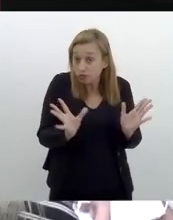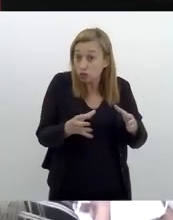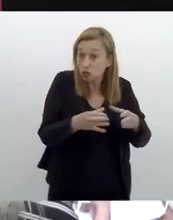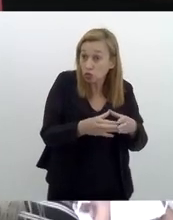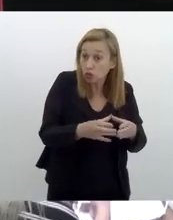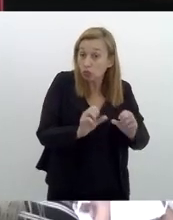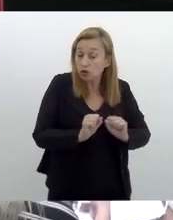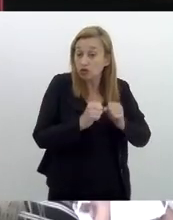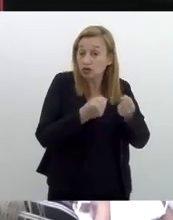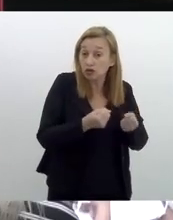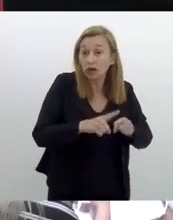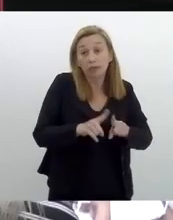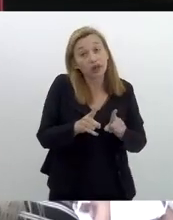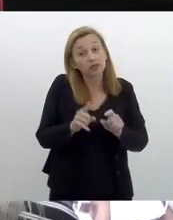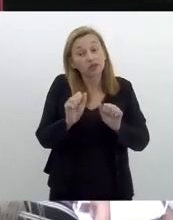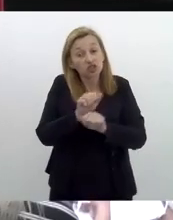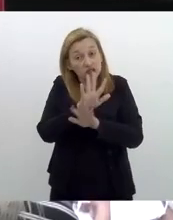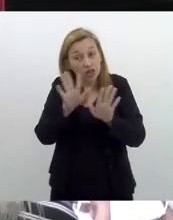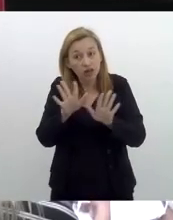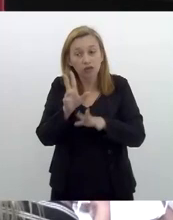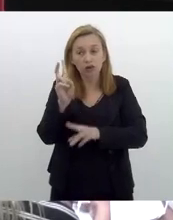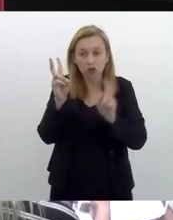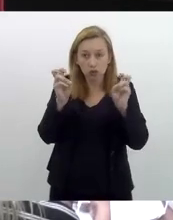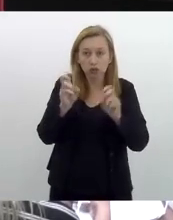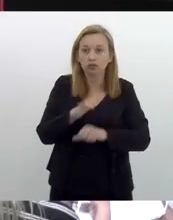mas é só para deixar claro isso